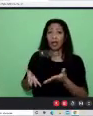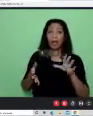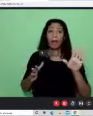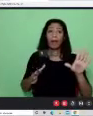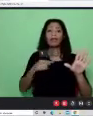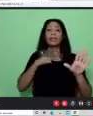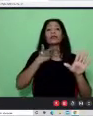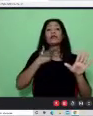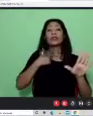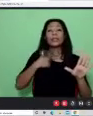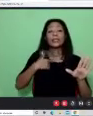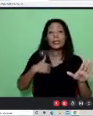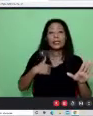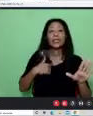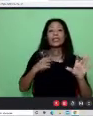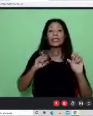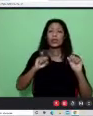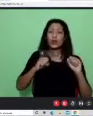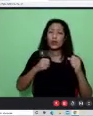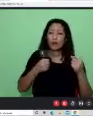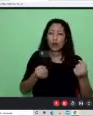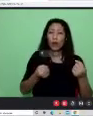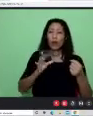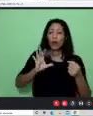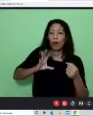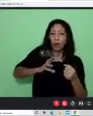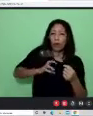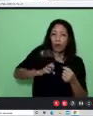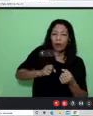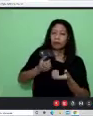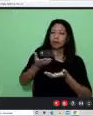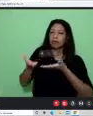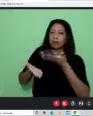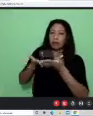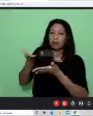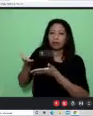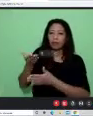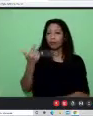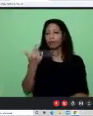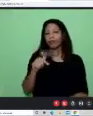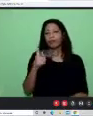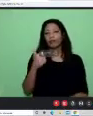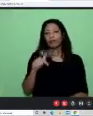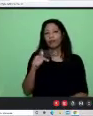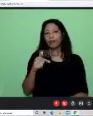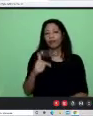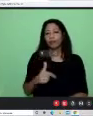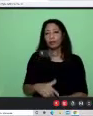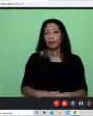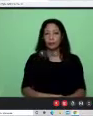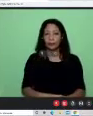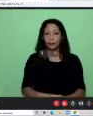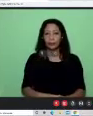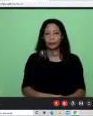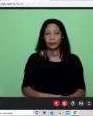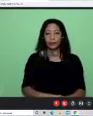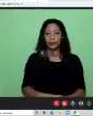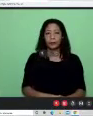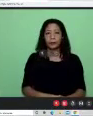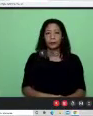fazer, o carinho, o amor pelas pessoas, para que seja feito da maneira correta. E até